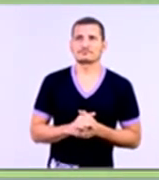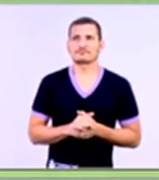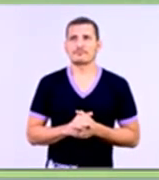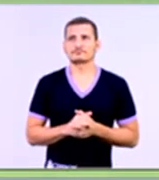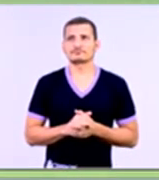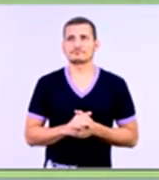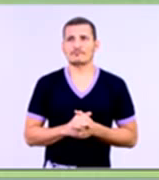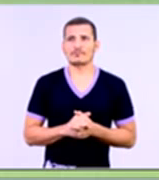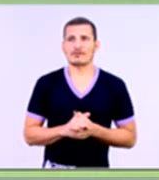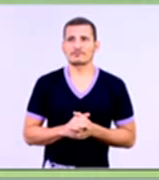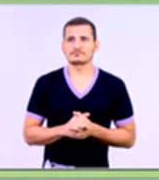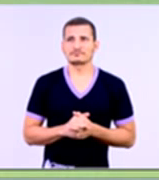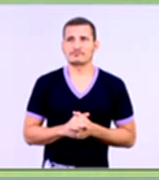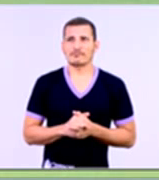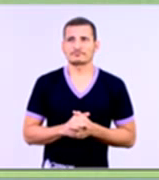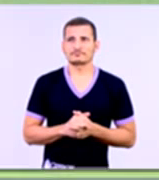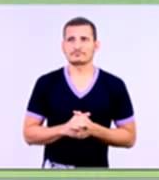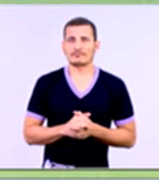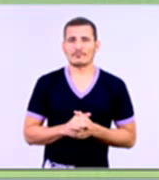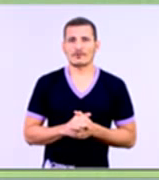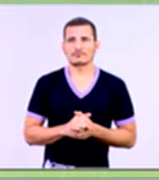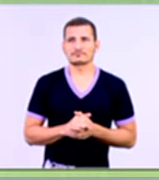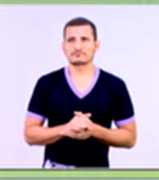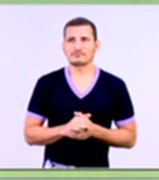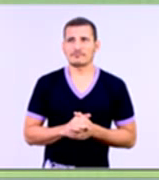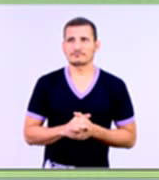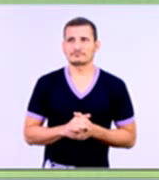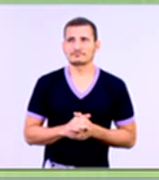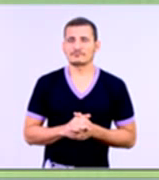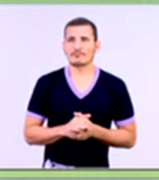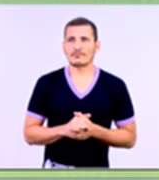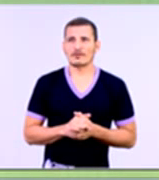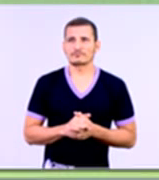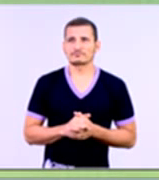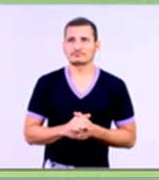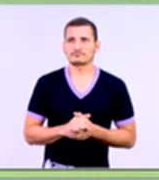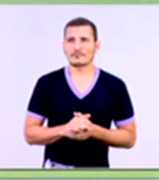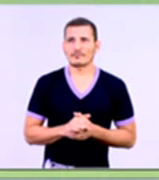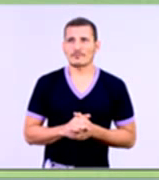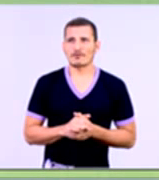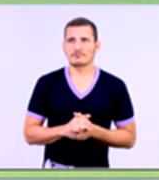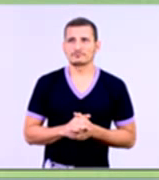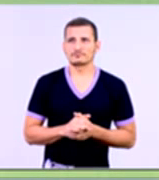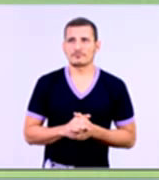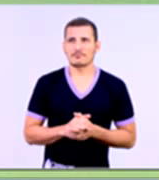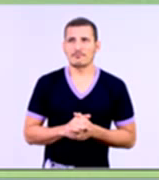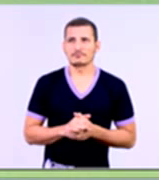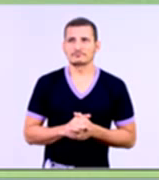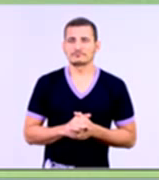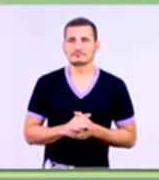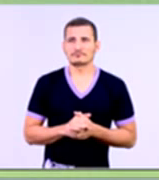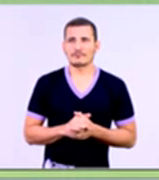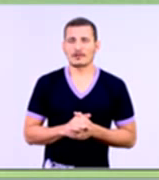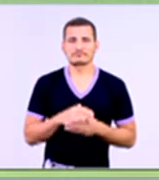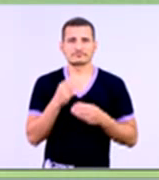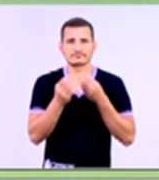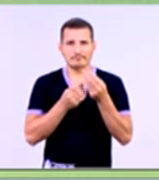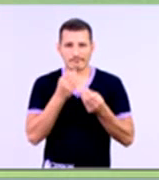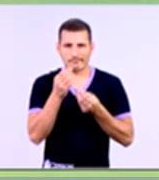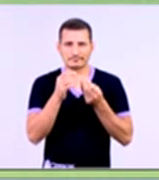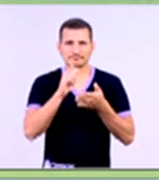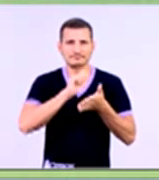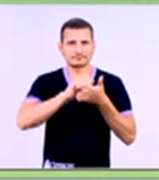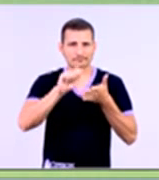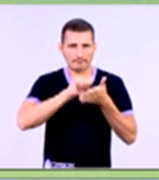Bom, aqui no recapitulando que nós vimos hoje, nós vimos como nós vamos escrever